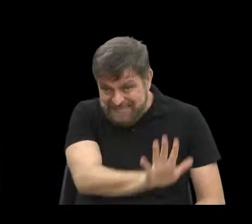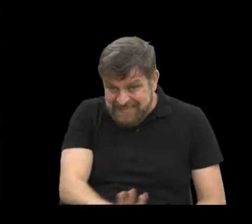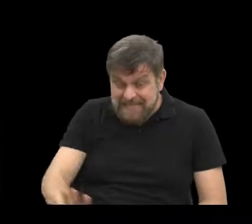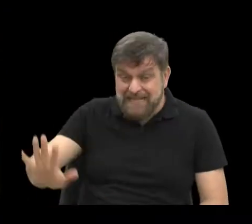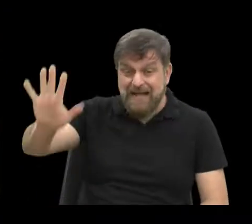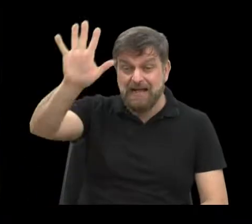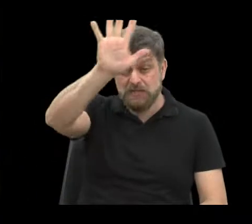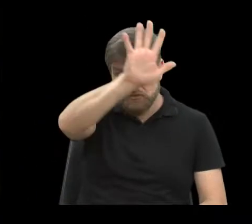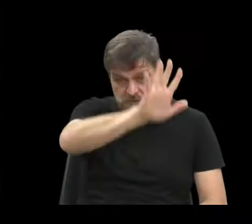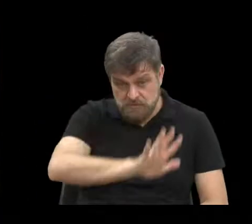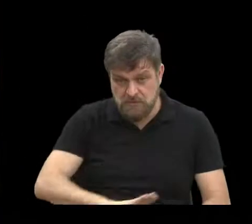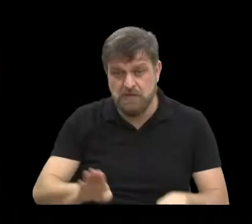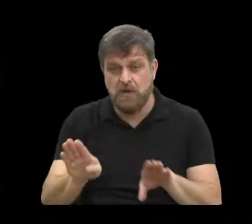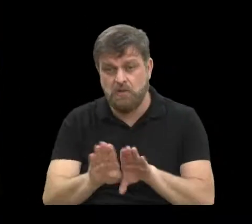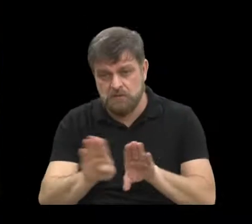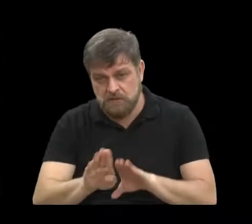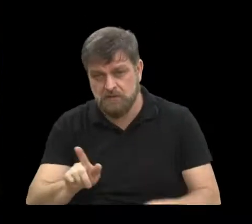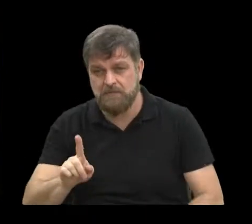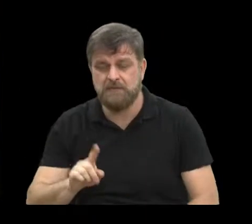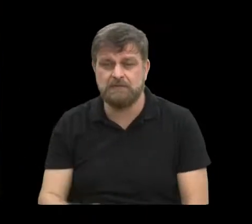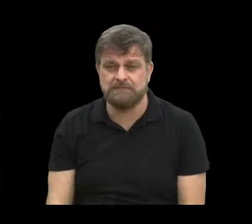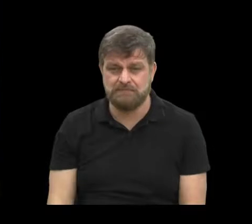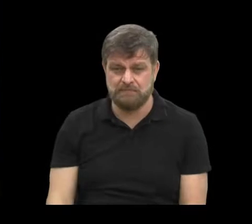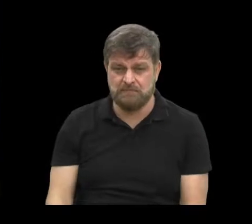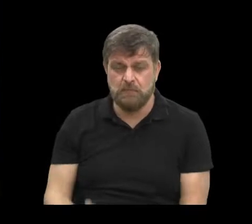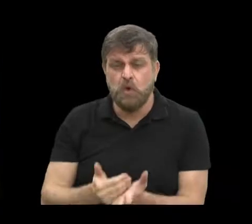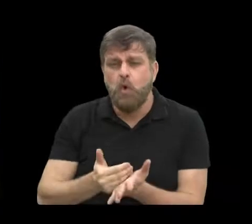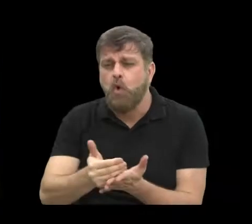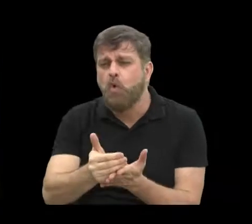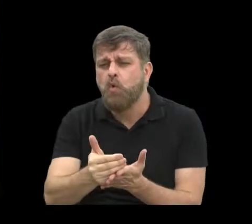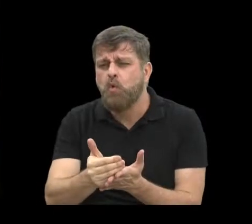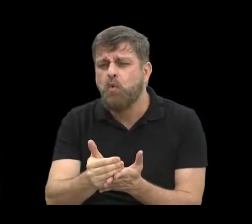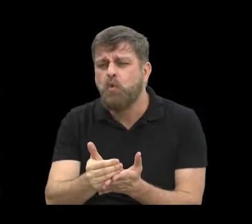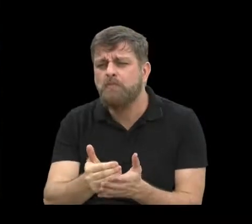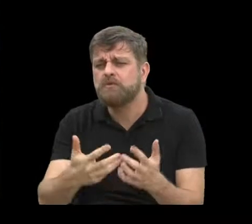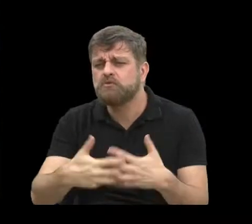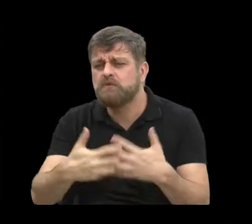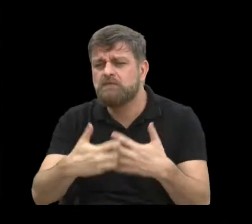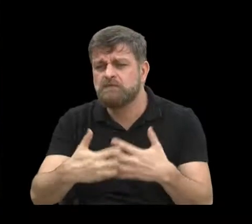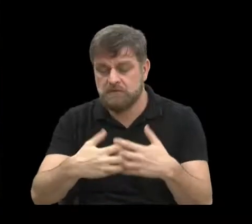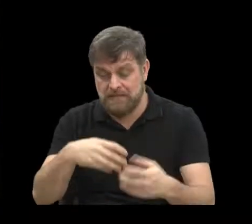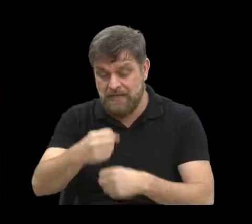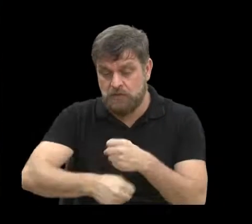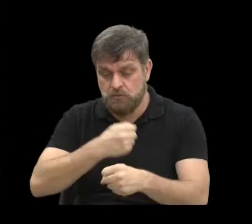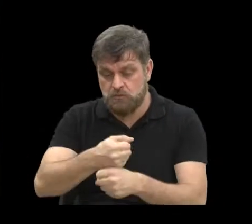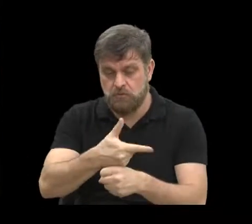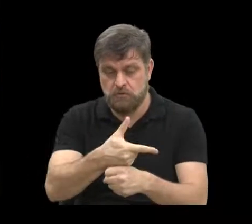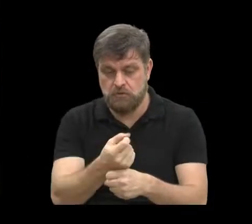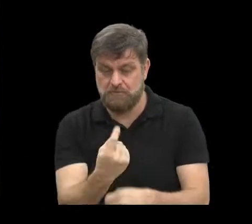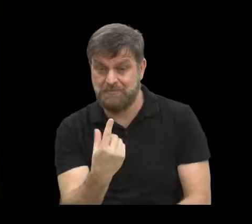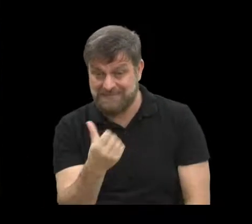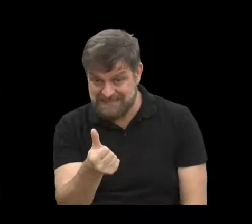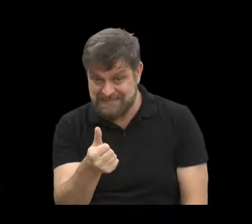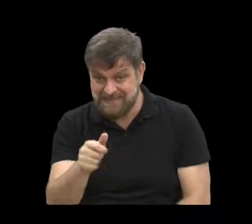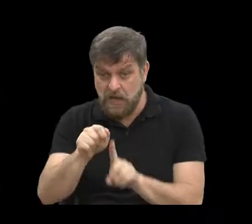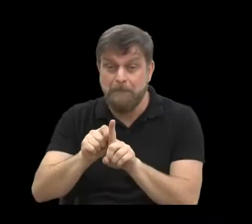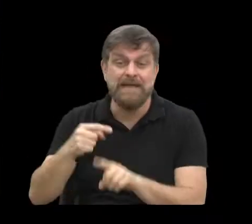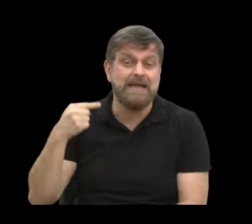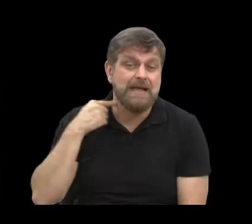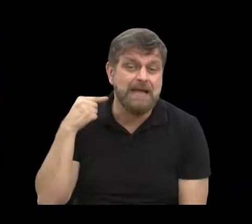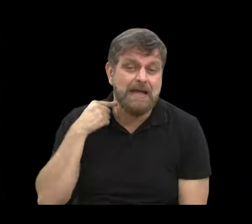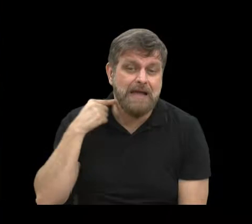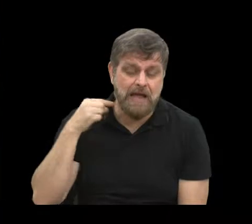certo? Também com validade a partir de 2016, mas a partir de maio, 4 de maio